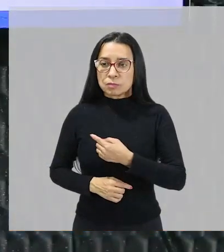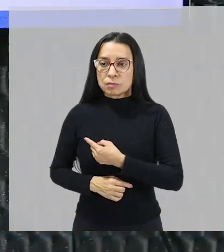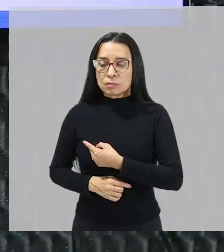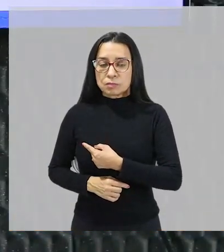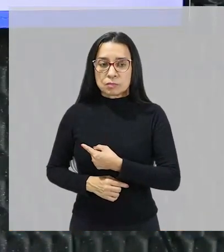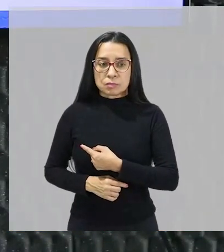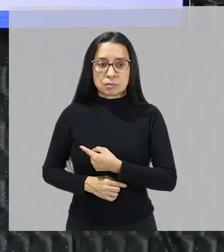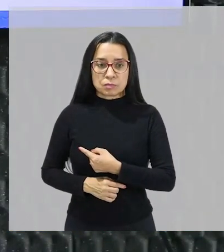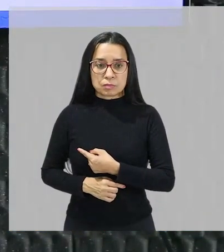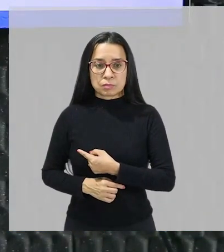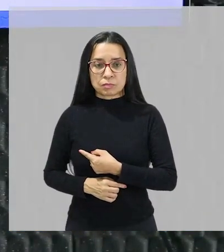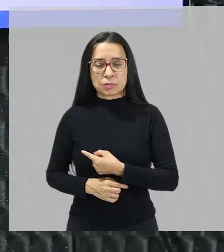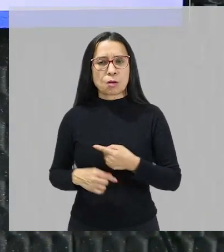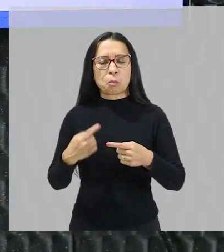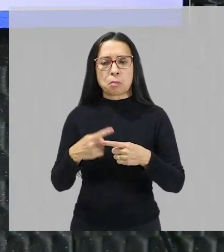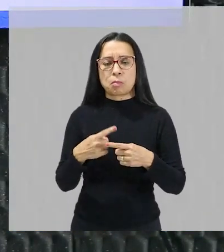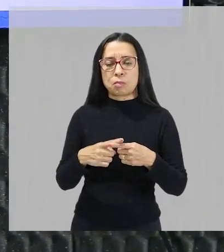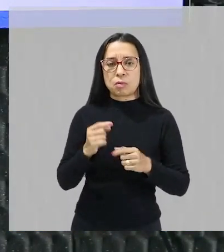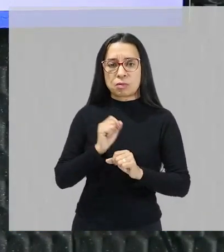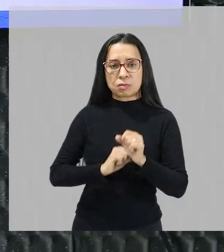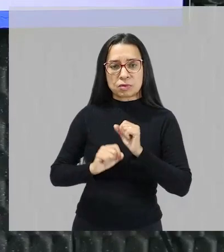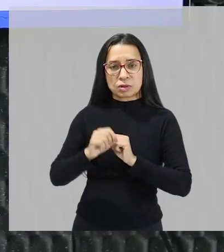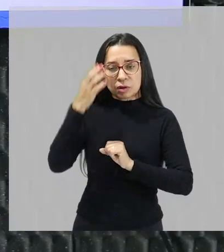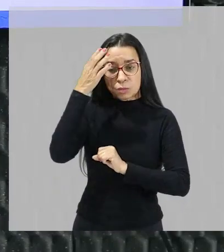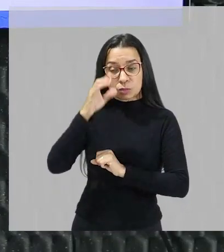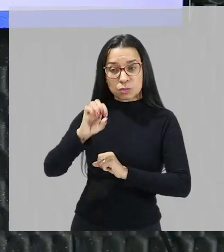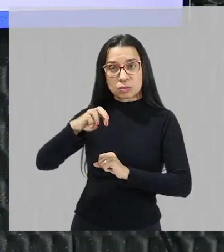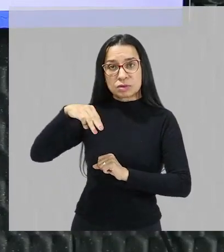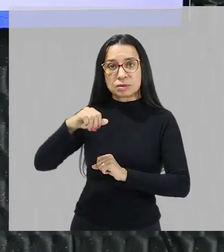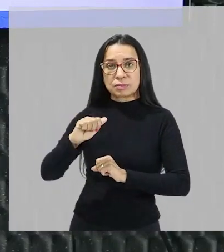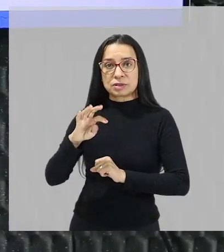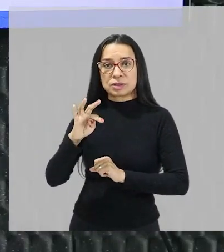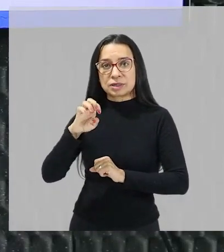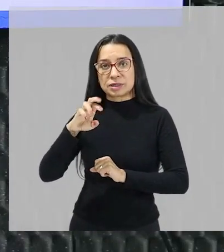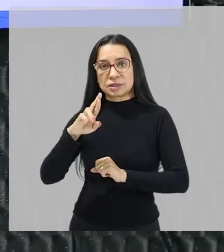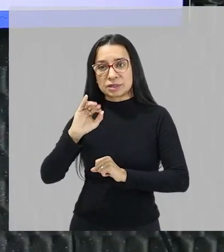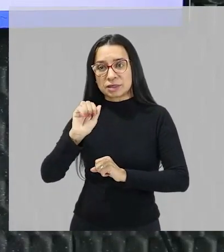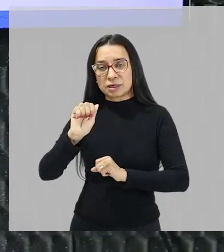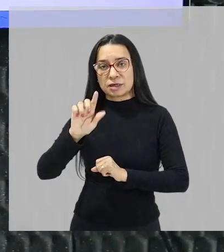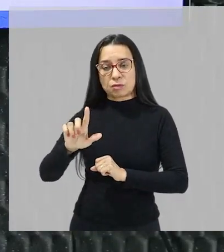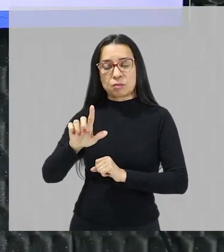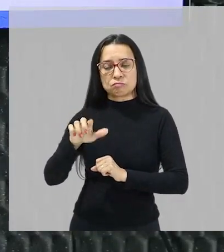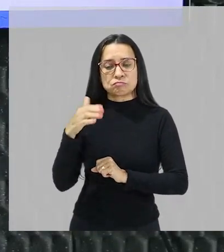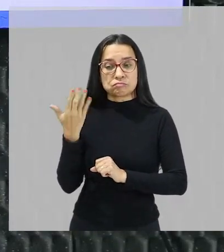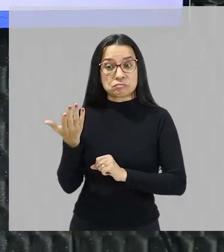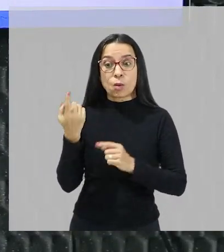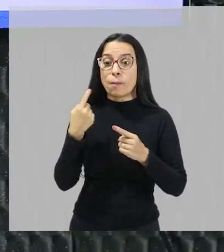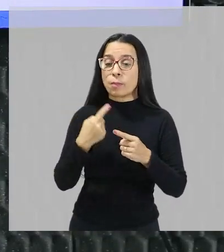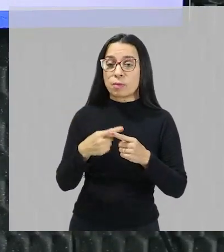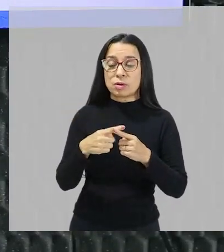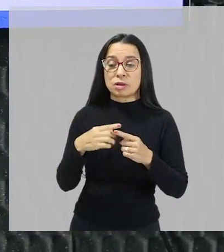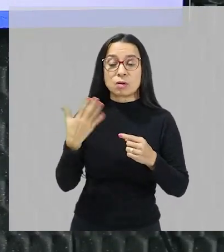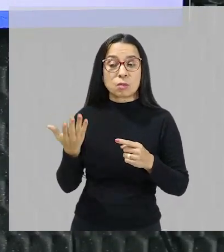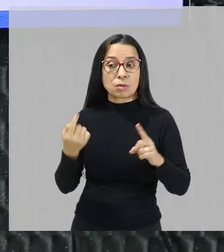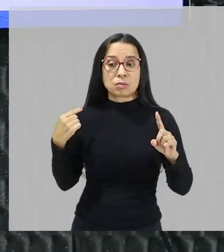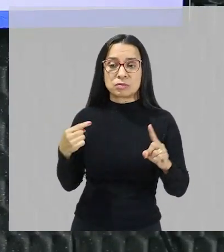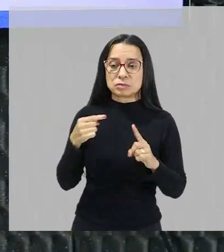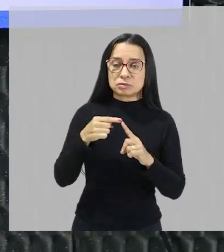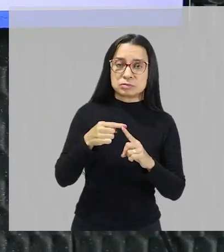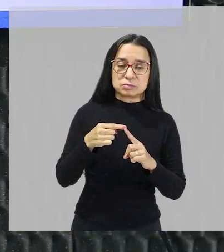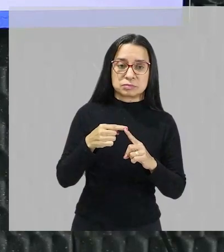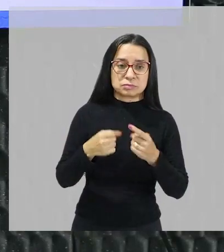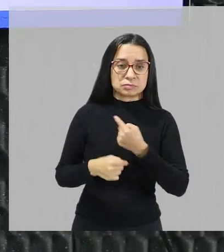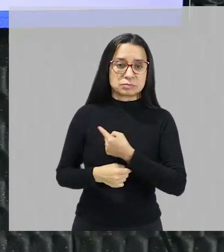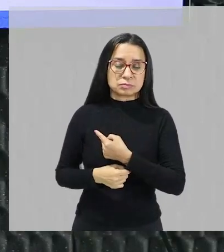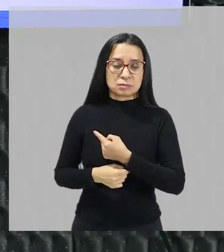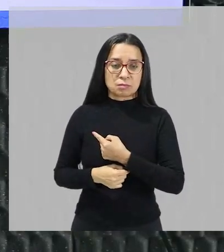imaterial por qual motivo? Qual motivo que o tambor de crioula do Maranhão é reconhecido como patrimônio